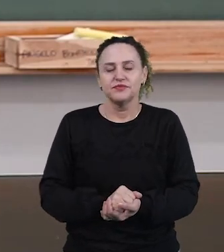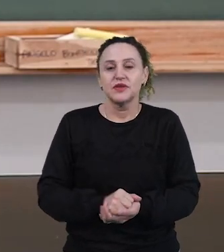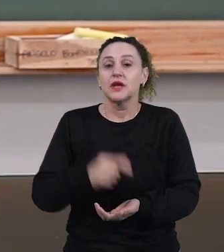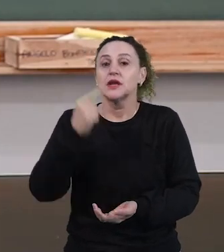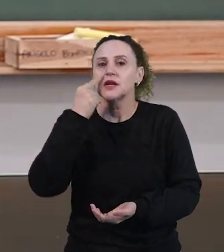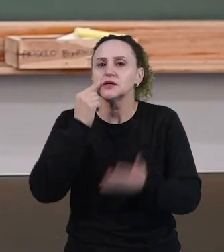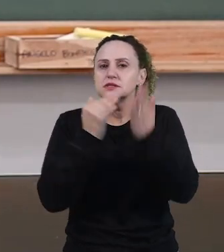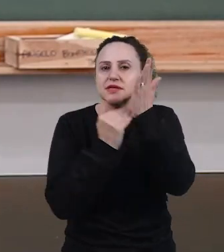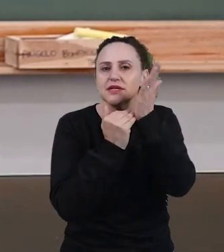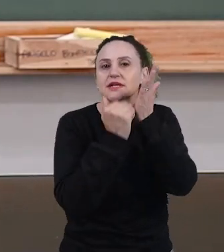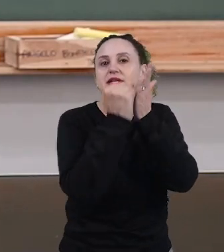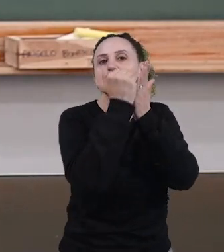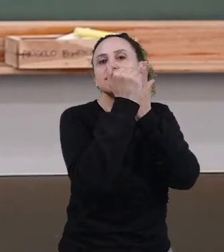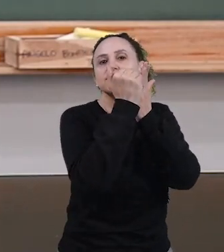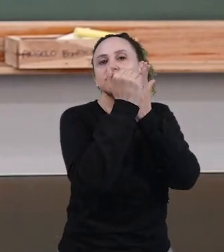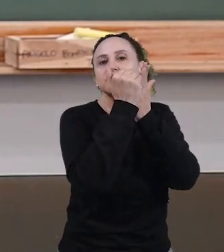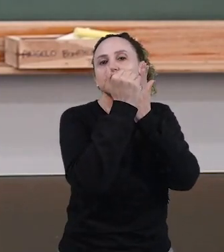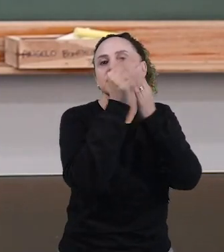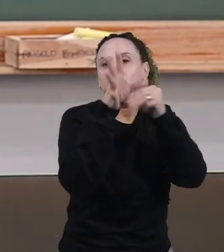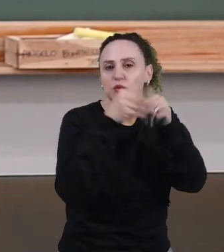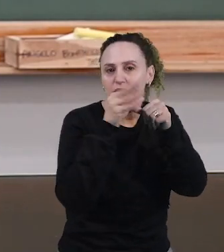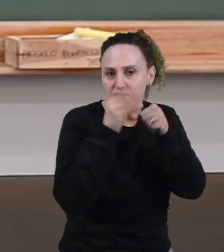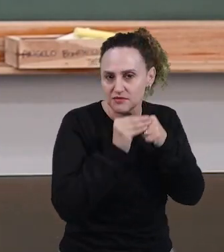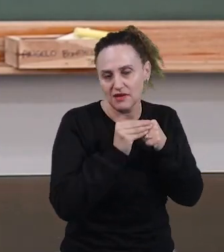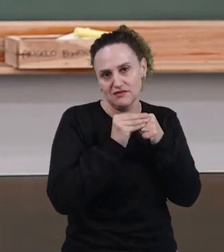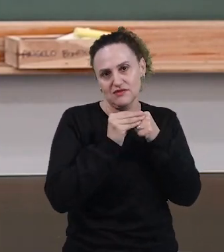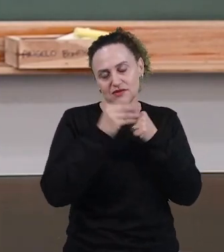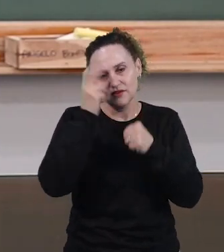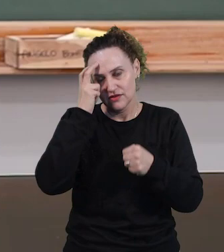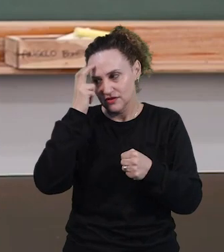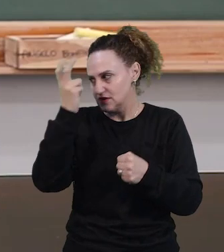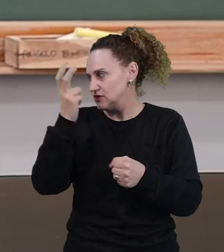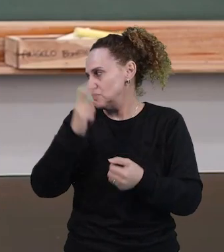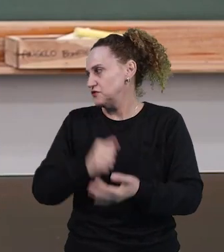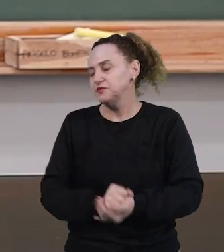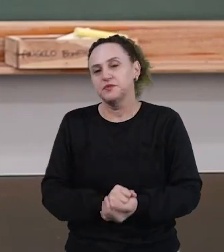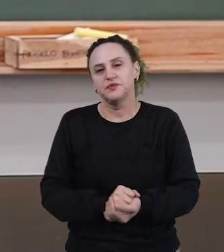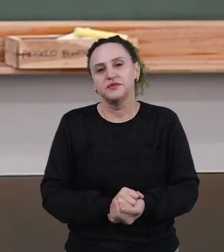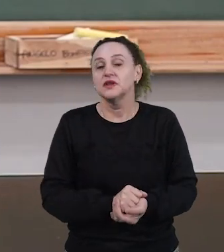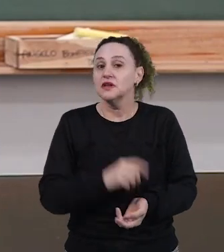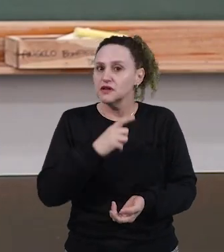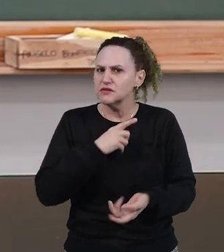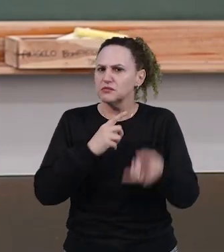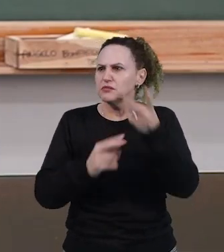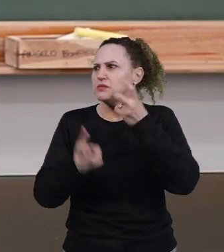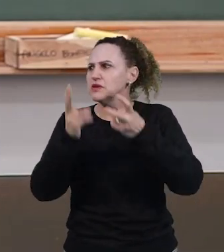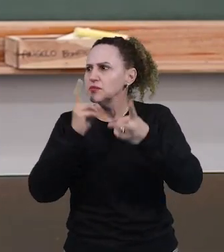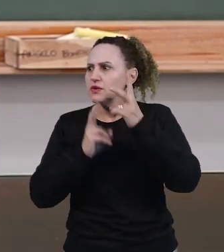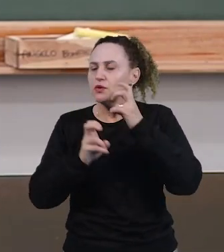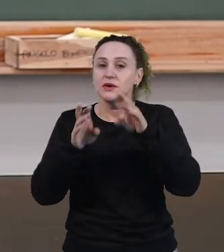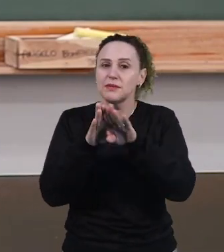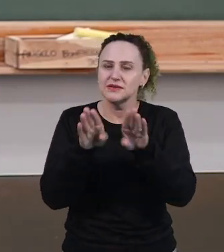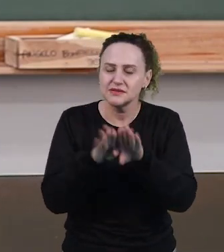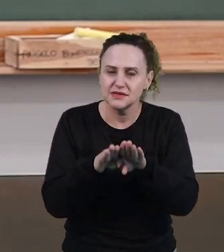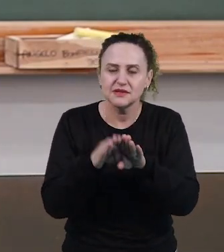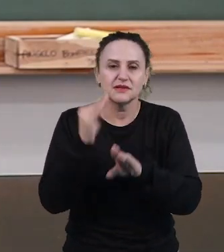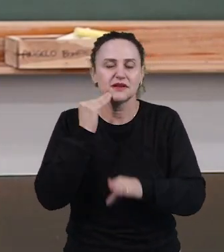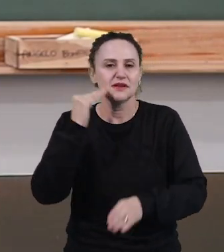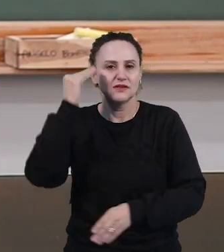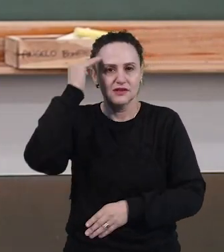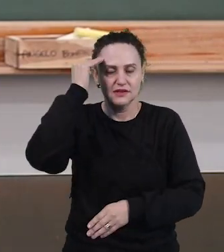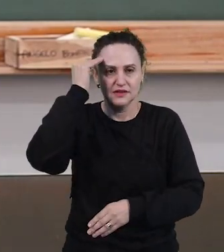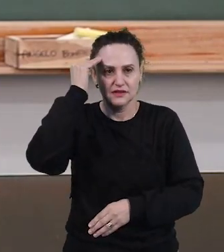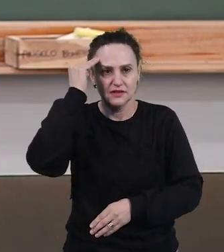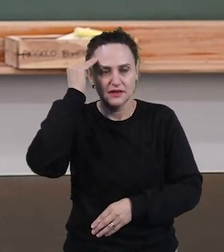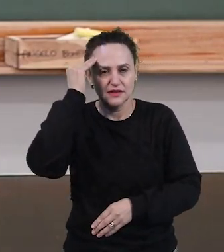nesse nível de desenvolvimento cognitivo, né? A gente tem visto muitos adolescentes, enfim, com sérias